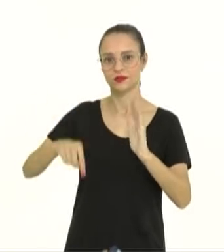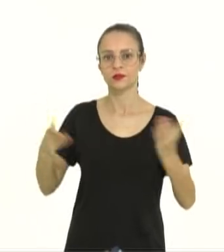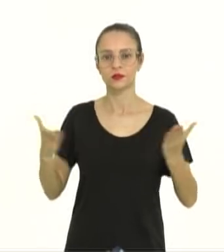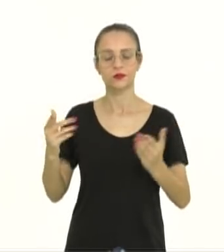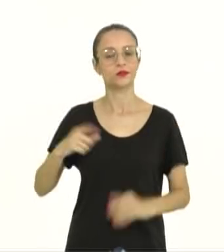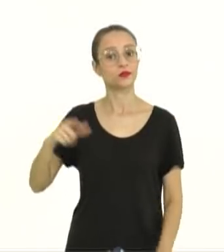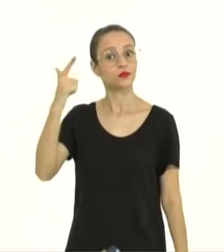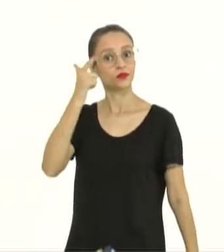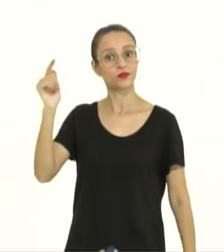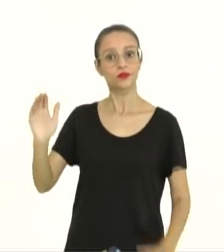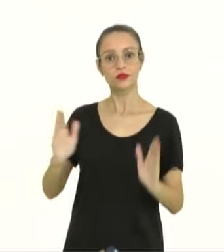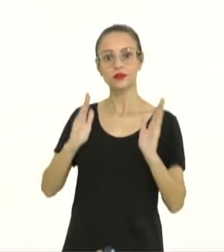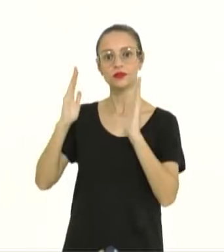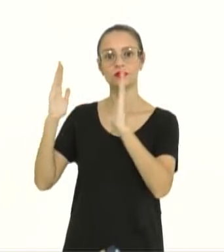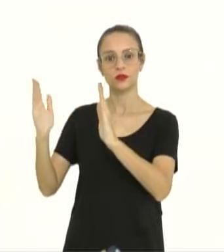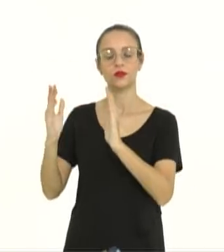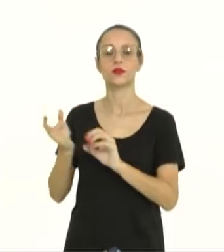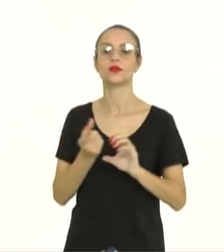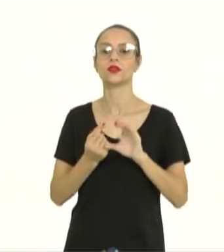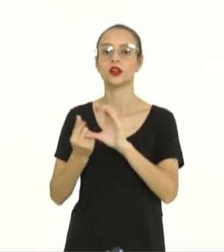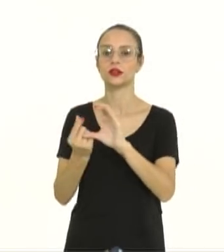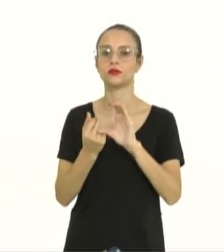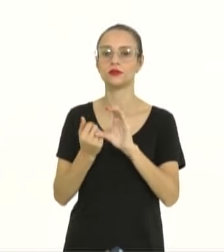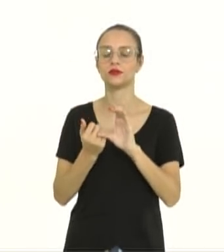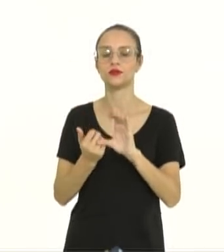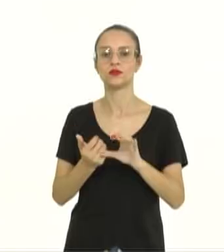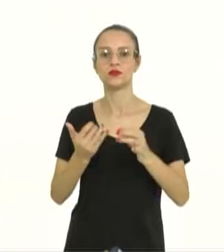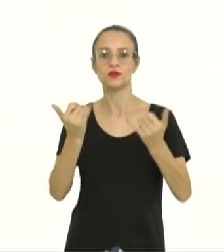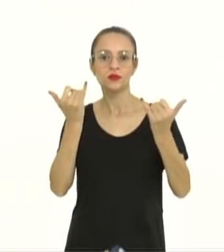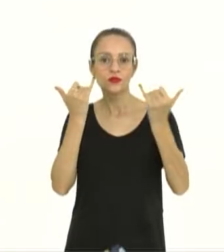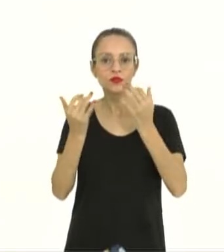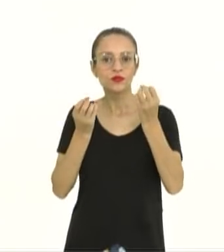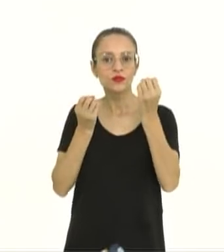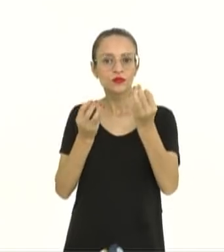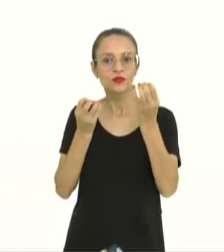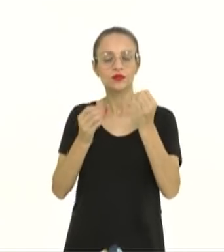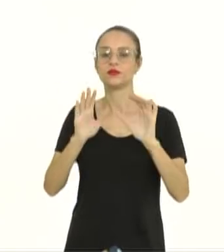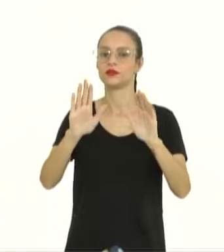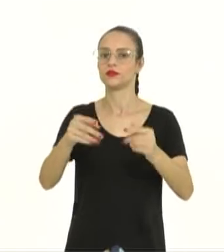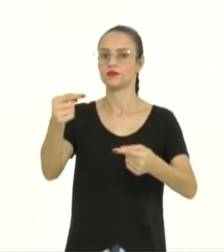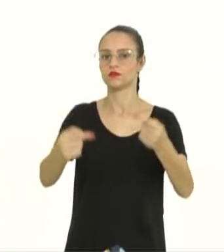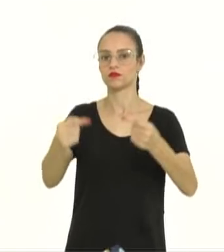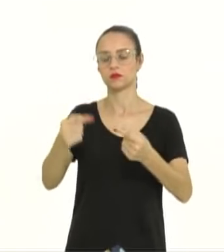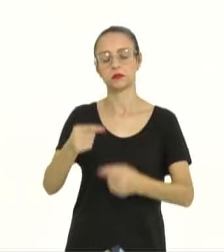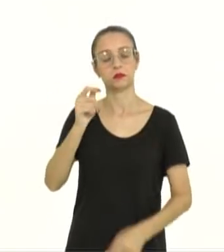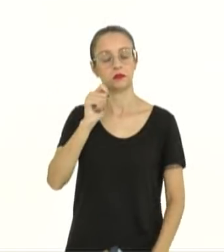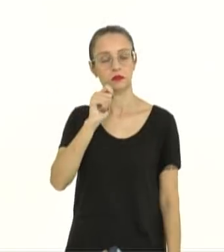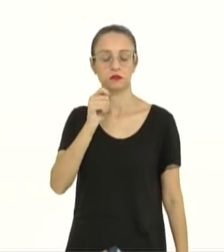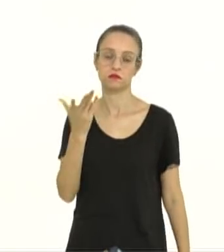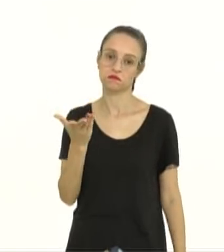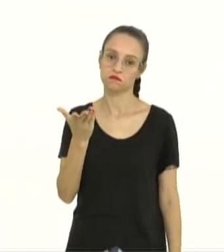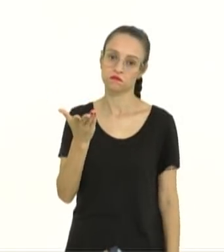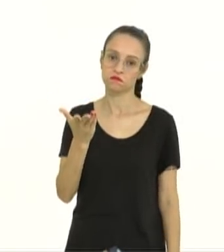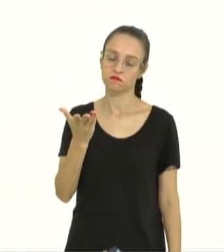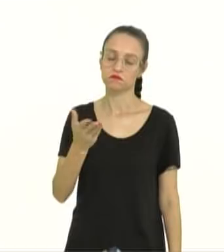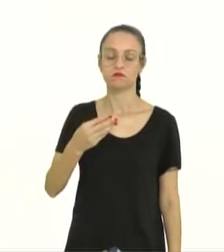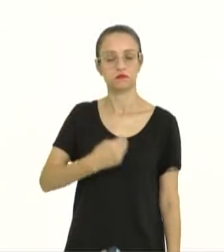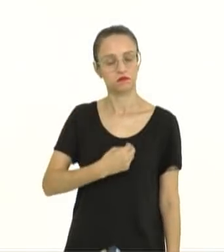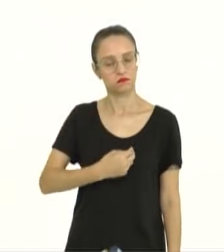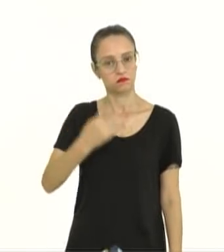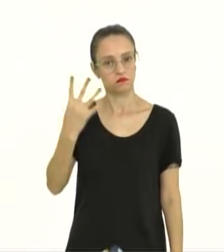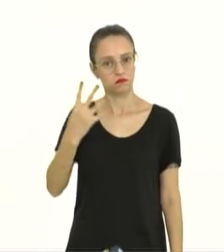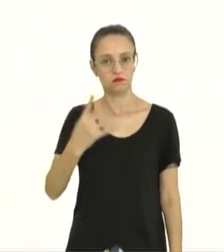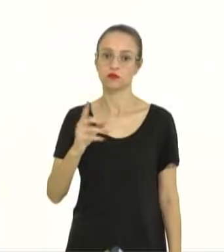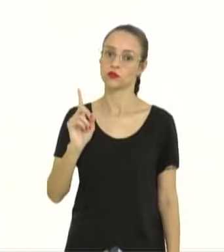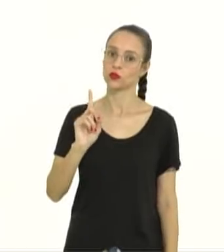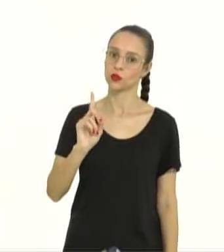o capitalismo informacional, mas ainda está sendo discutido se a gente já está nessa 4ª fase aí do capitalismo